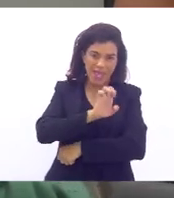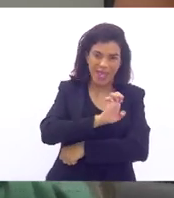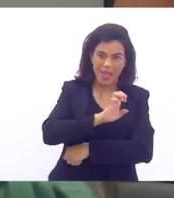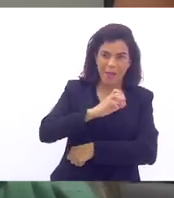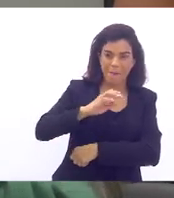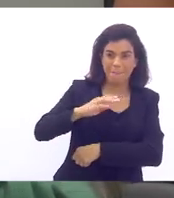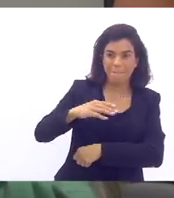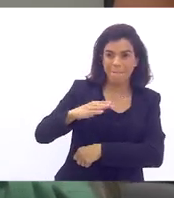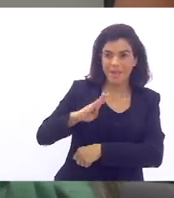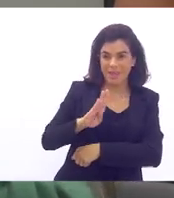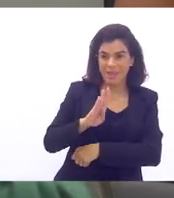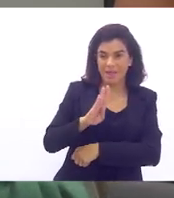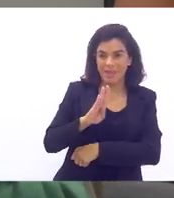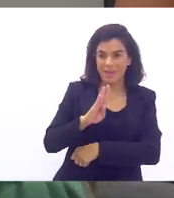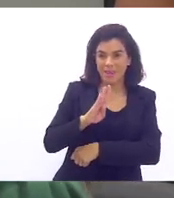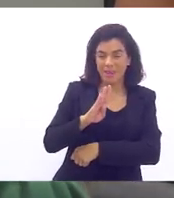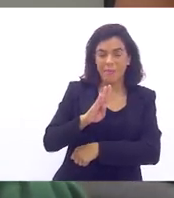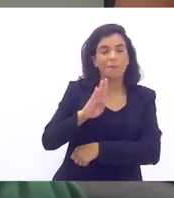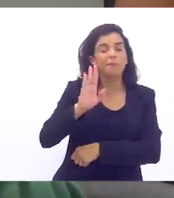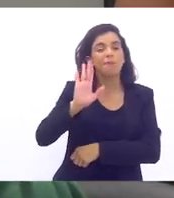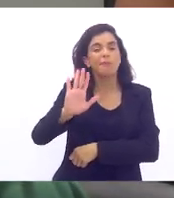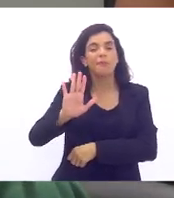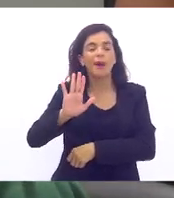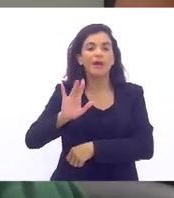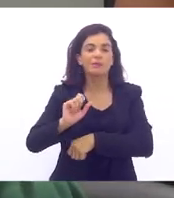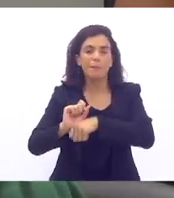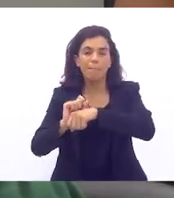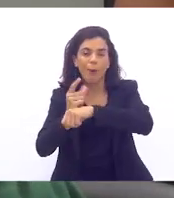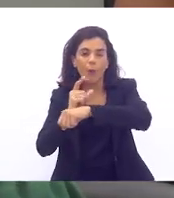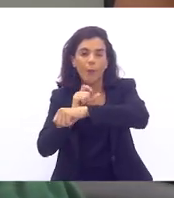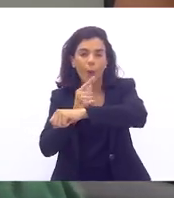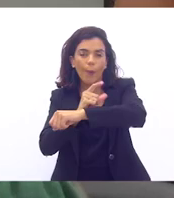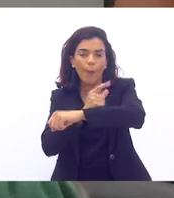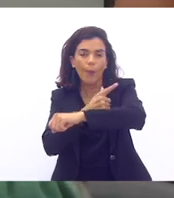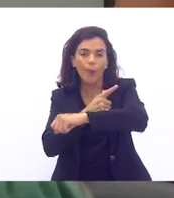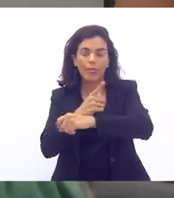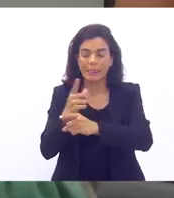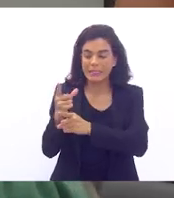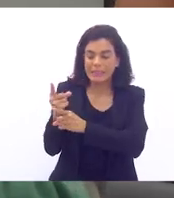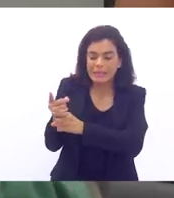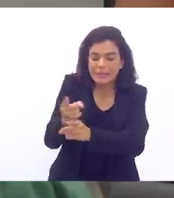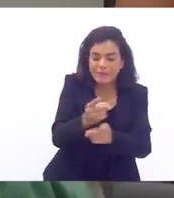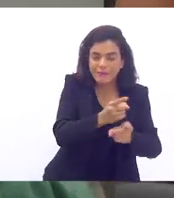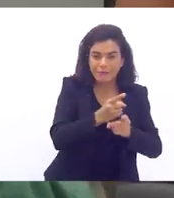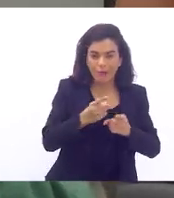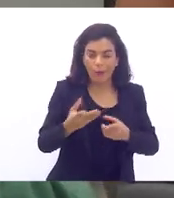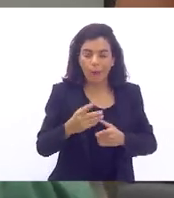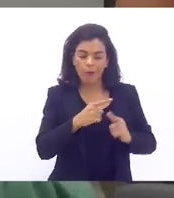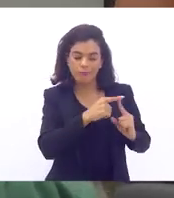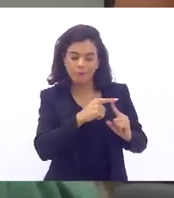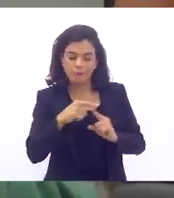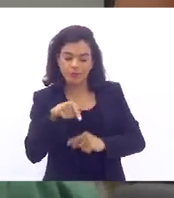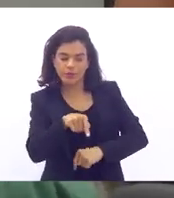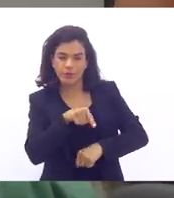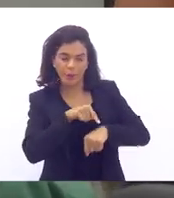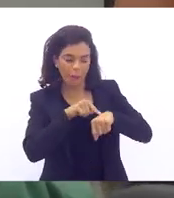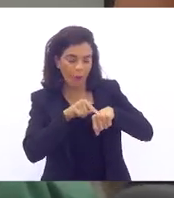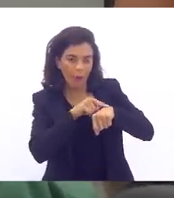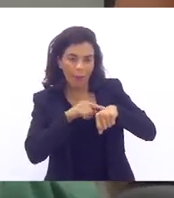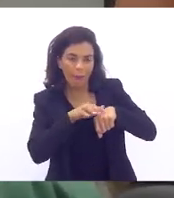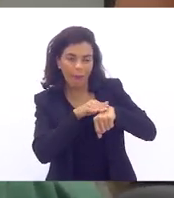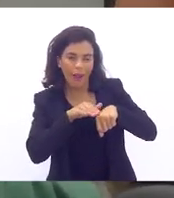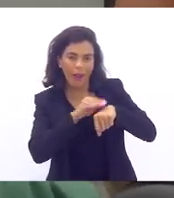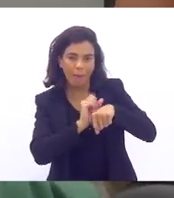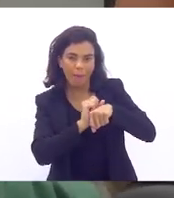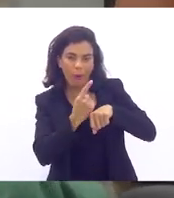mas em feridas em geral para as pessoas aprenderem a identificar as feridas e as lesões tanto que quando você